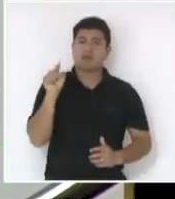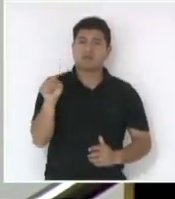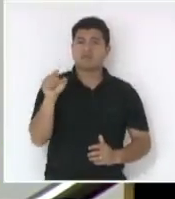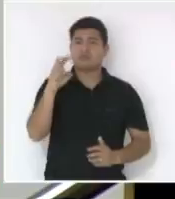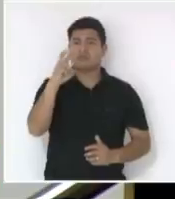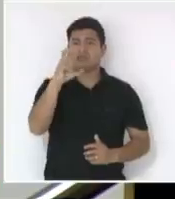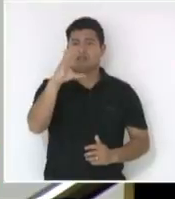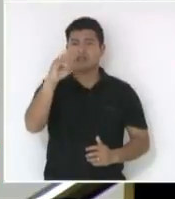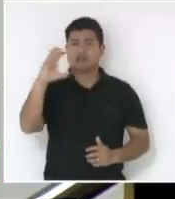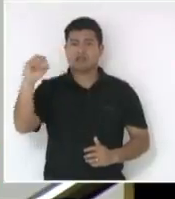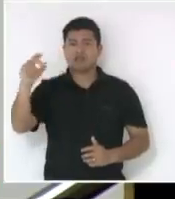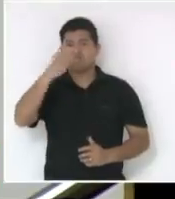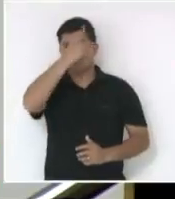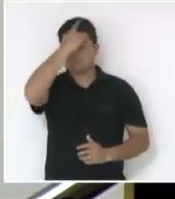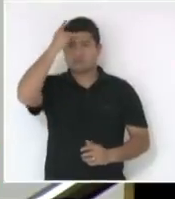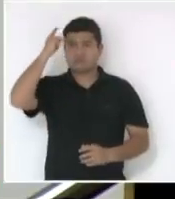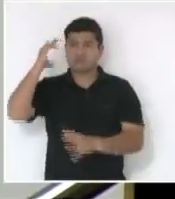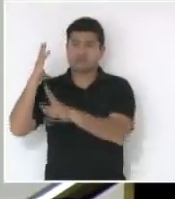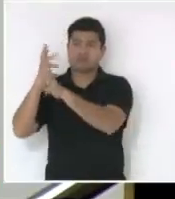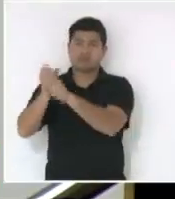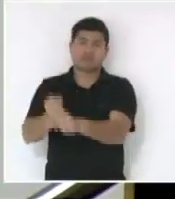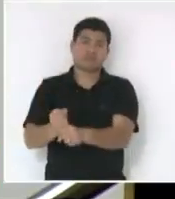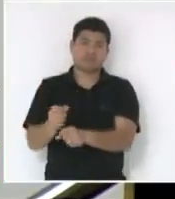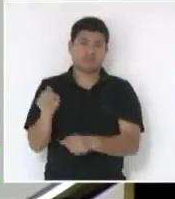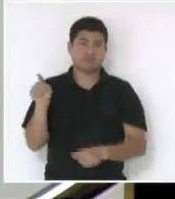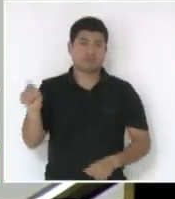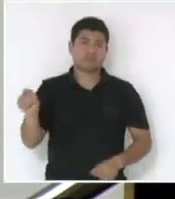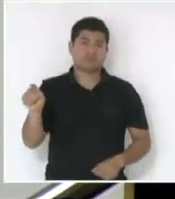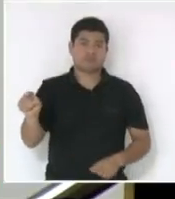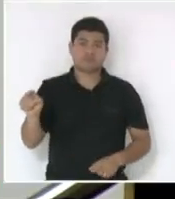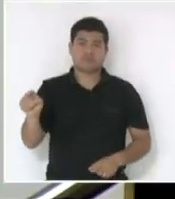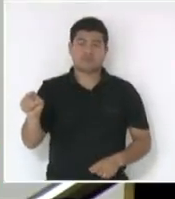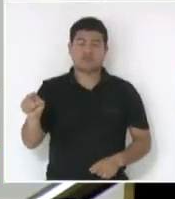4.500 pessoas. E